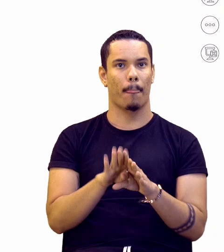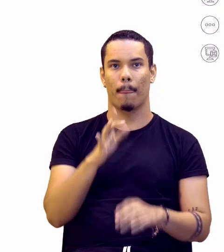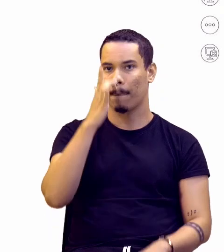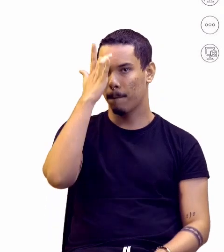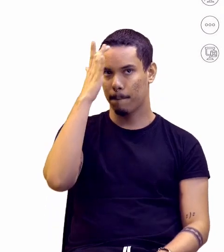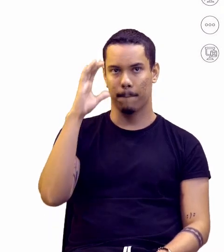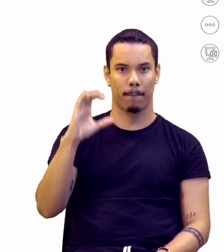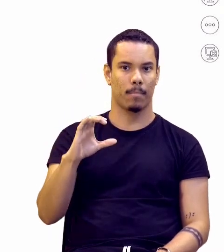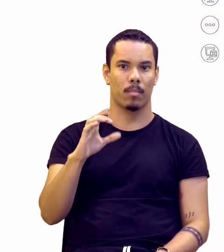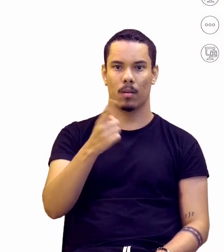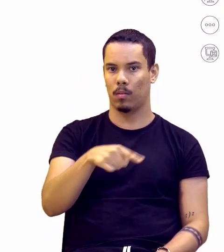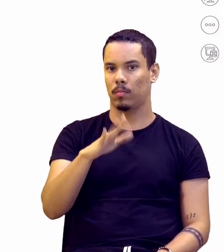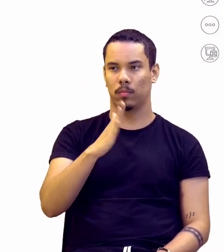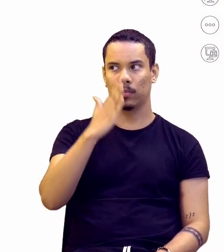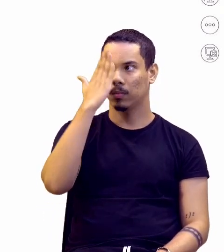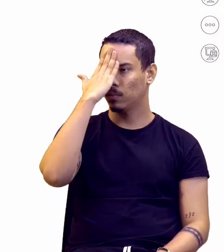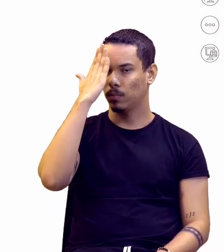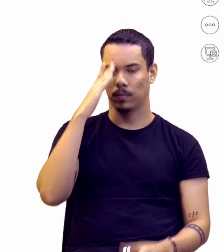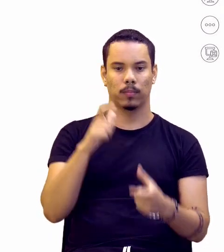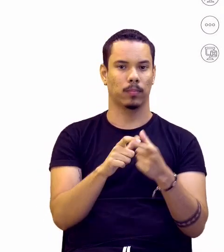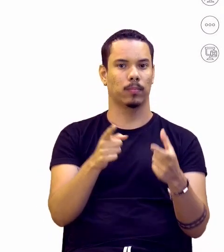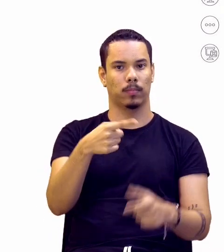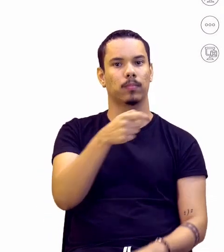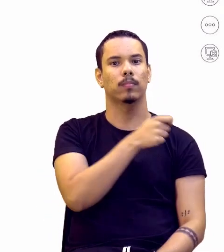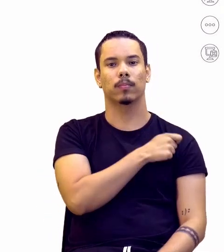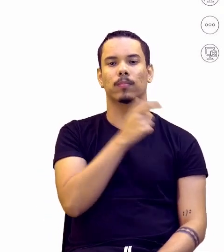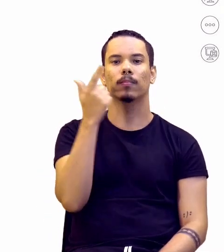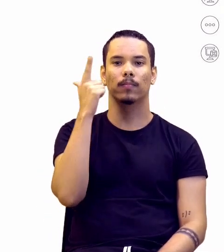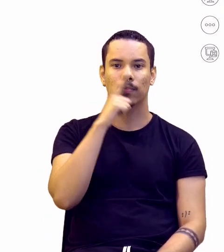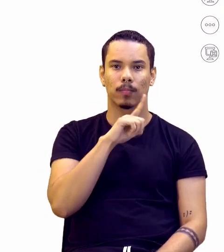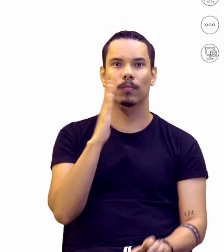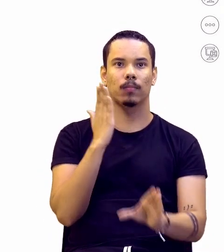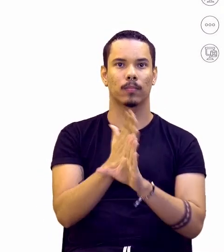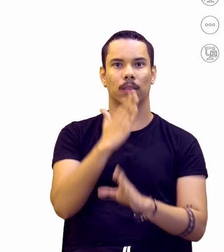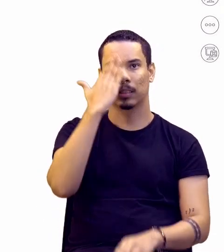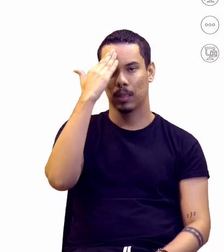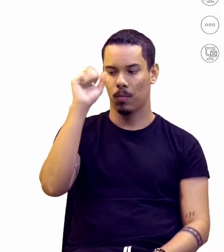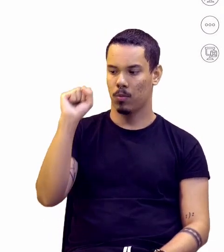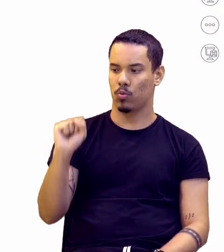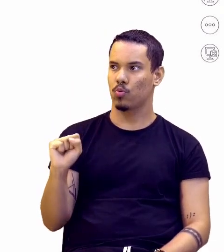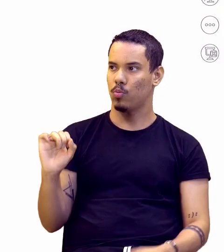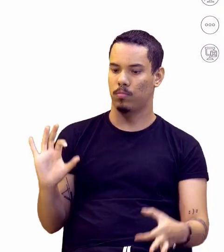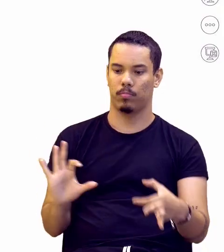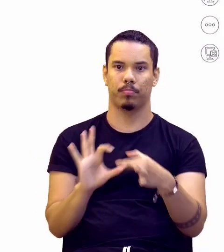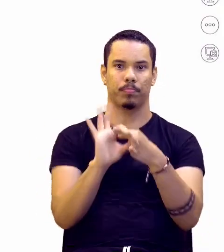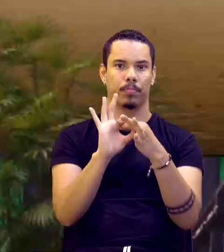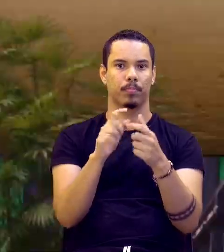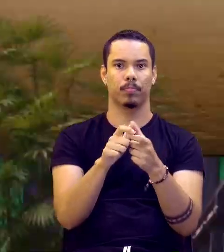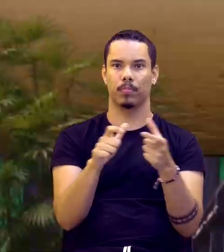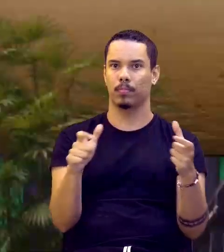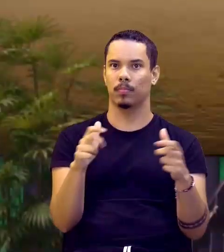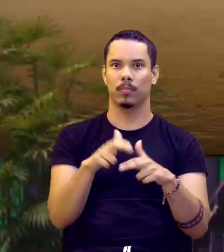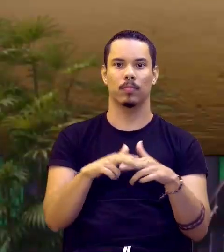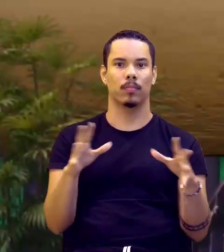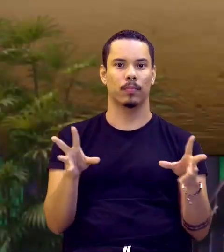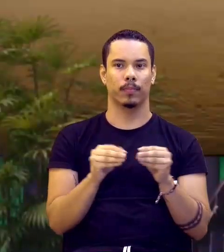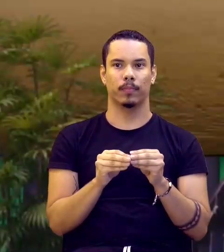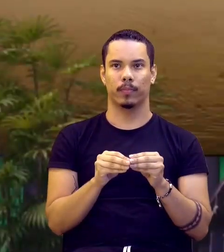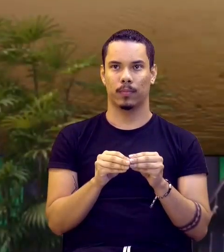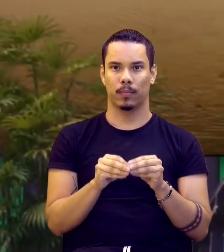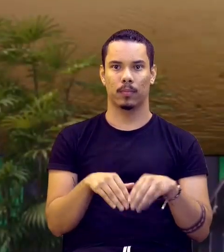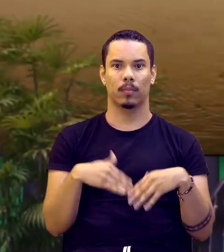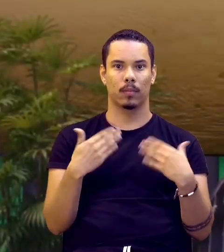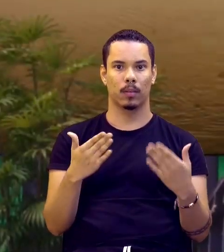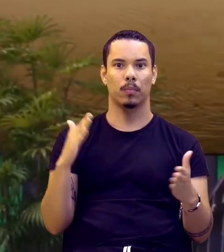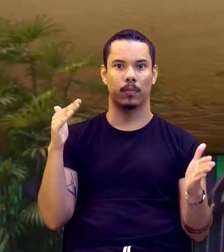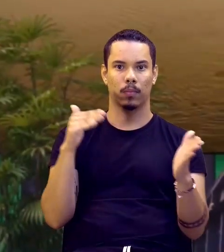as questões aí? A maioria dos nossos queridos alunos são descendentes de pessoas do sul do Brasil. Então, galera, olha só, chegamos